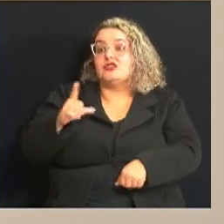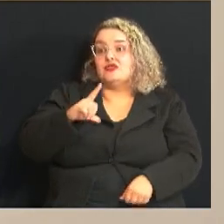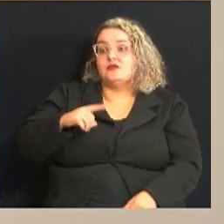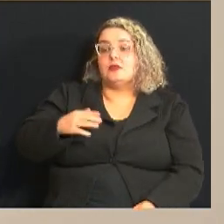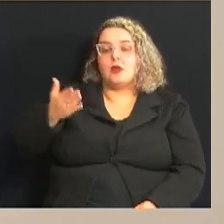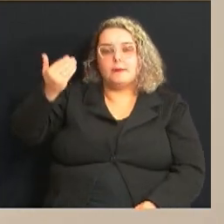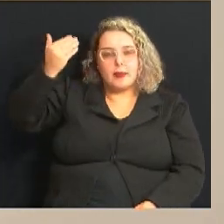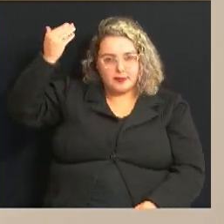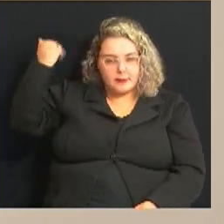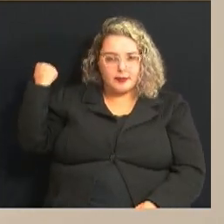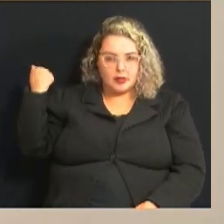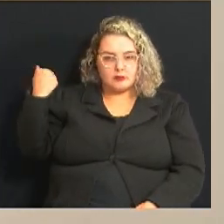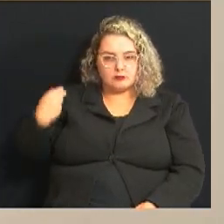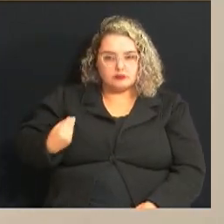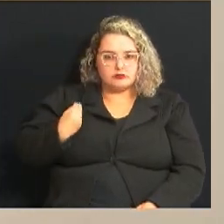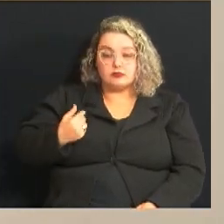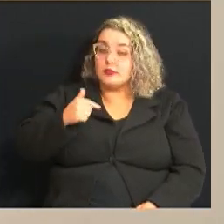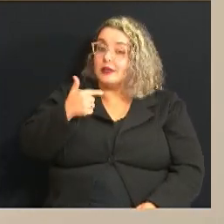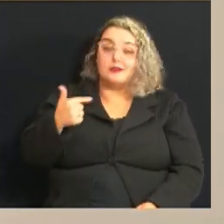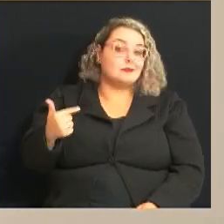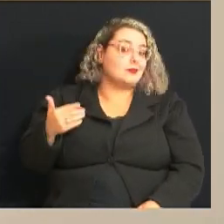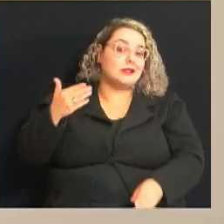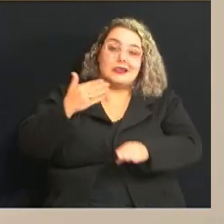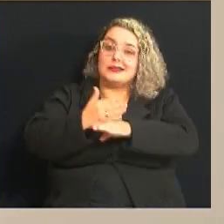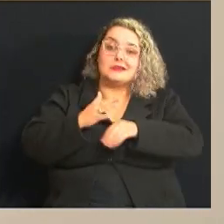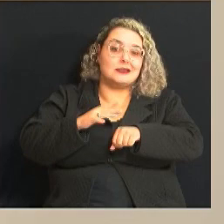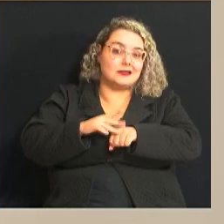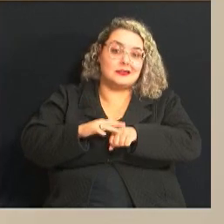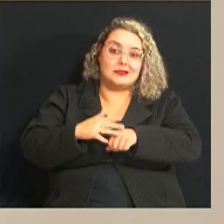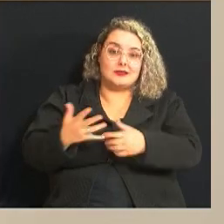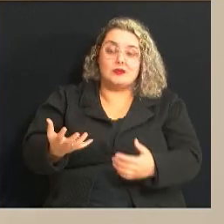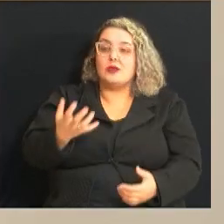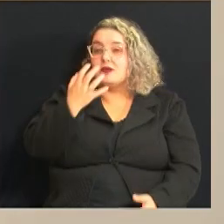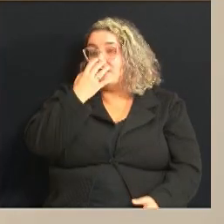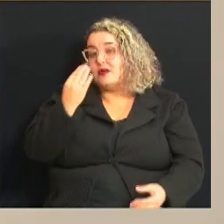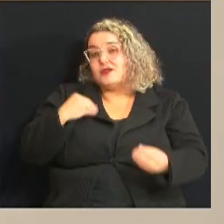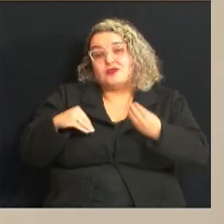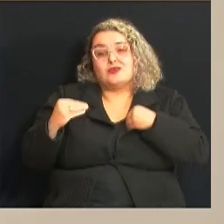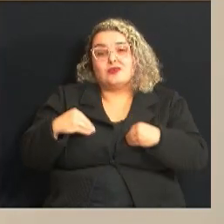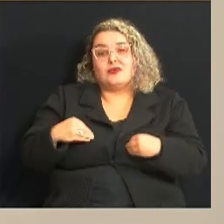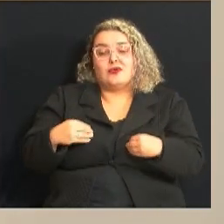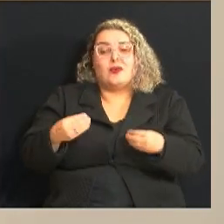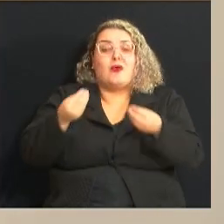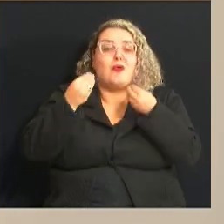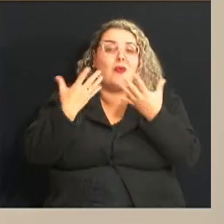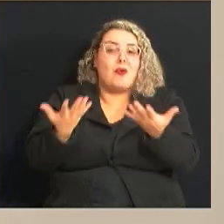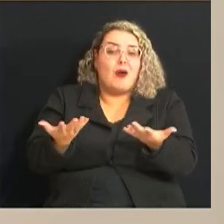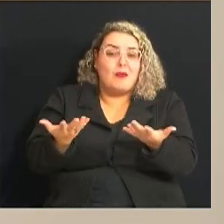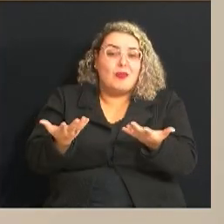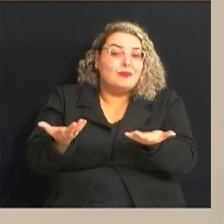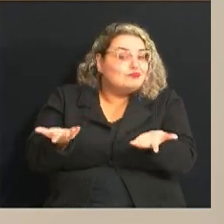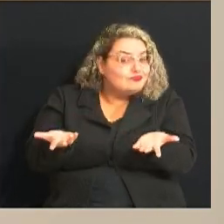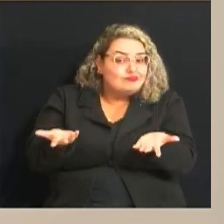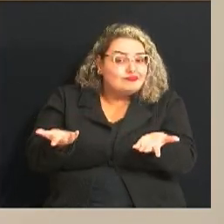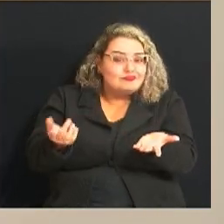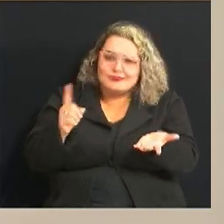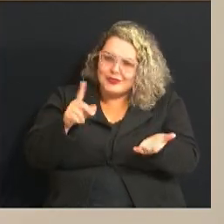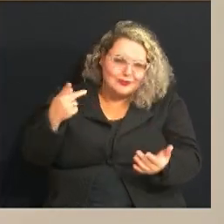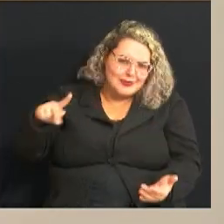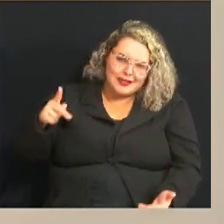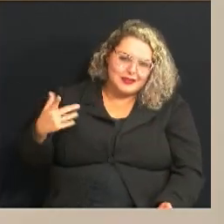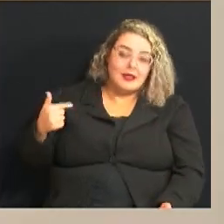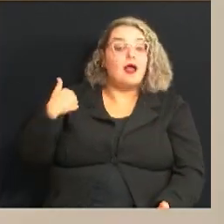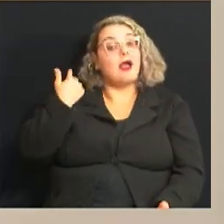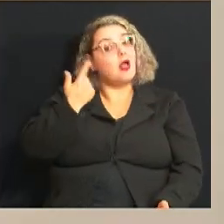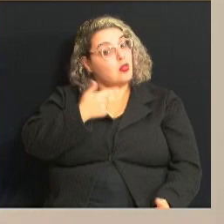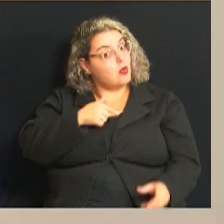vivendo como antigamente, eles não teriam acesso a isso. Então, assim, um cachorro com depressão, da onde que vem isso? Né? Isso não é deles, isso é